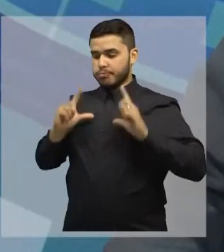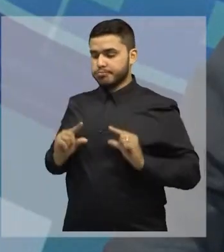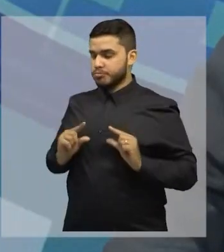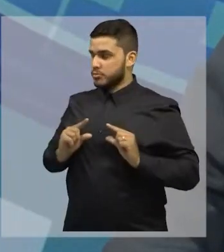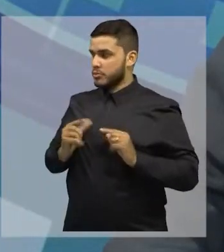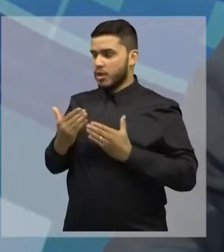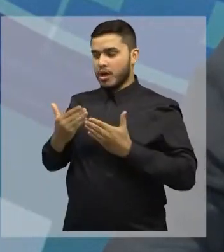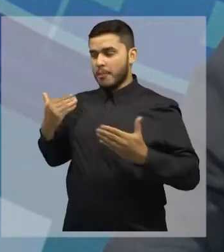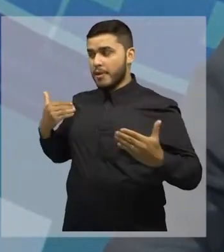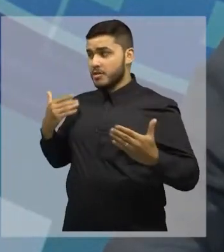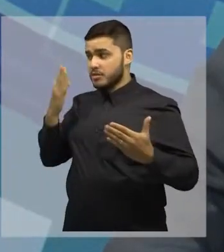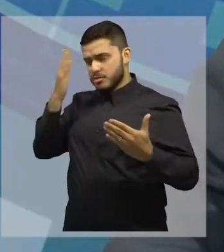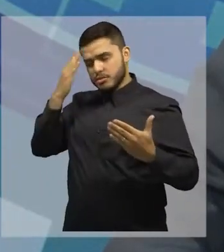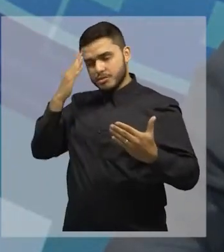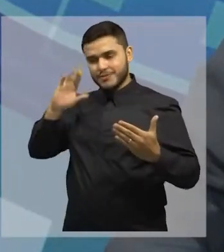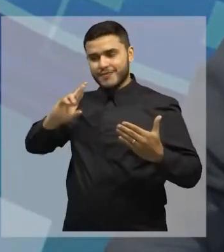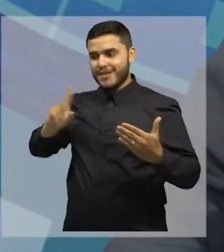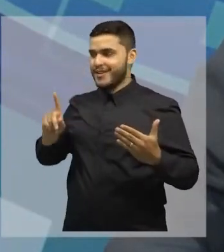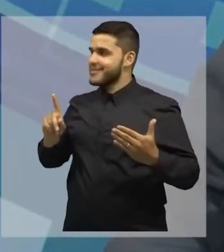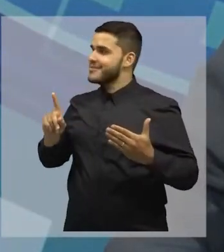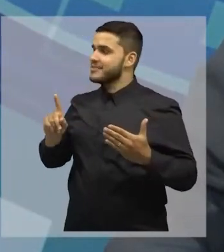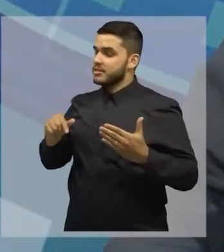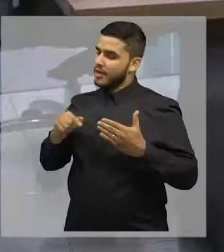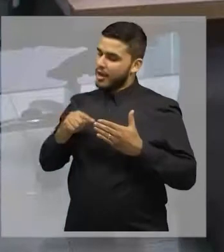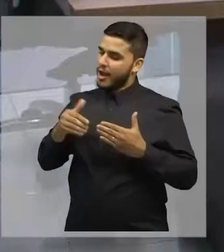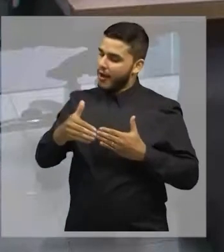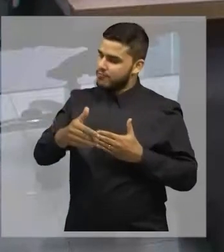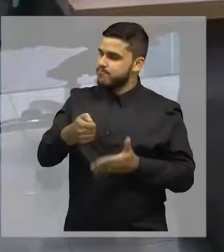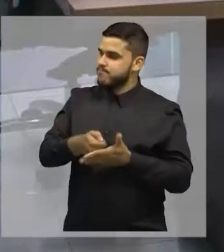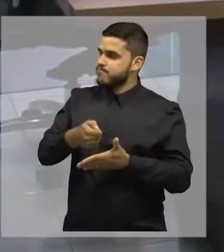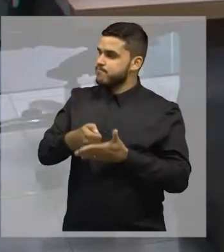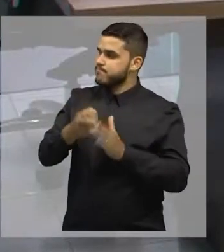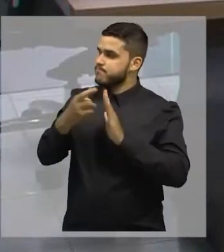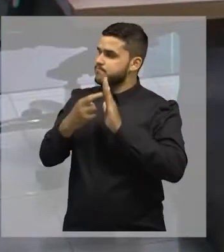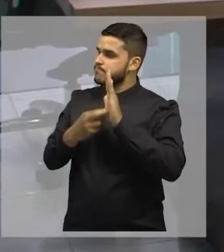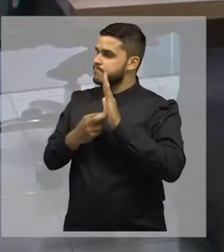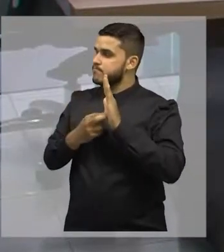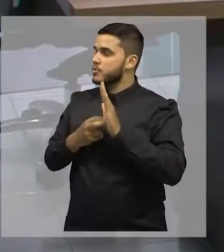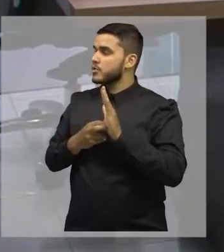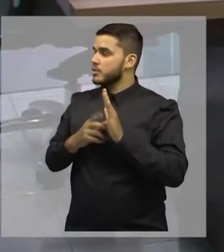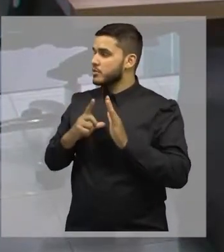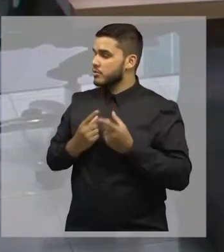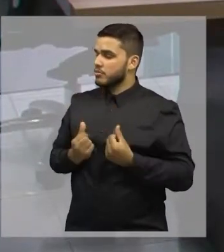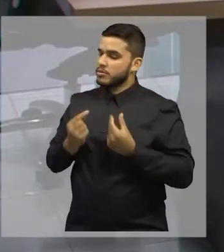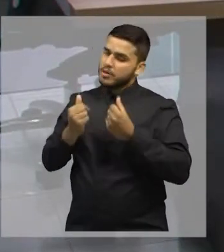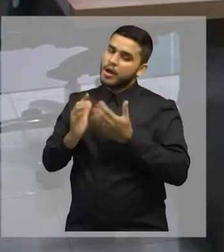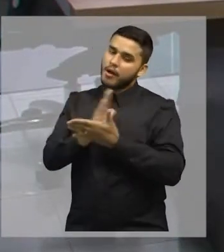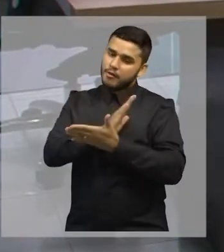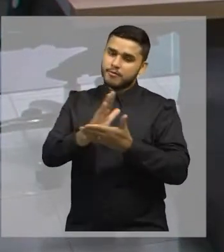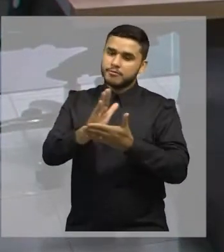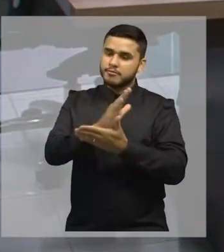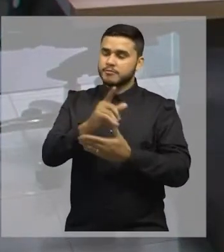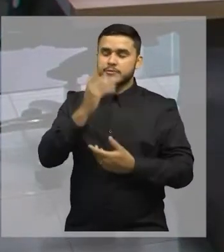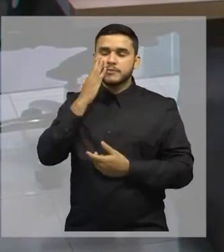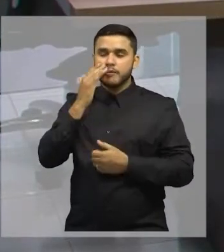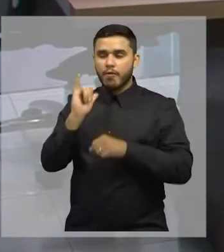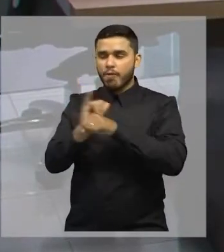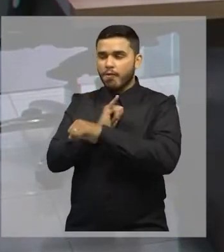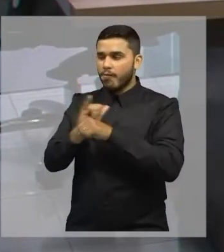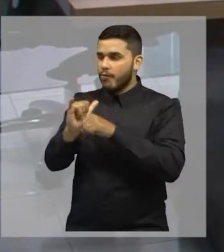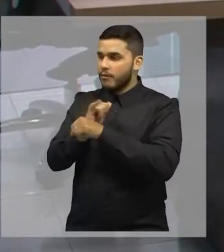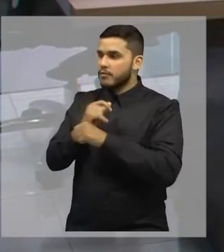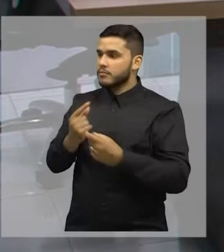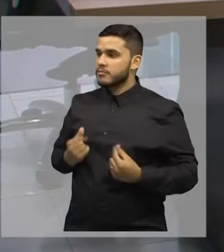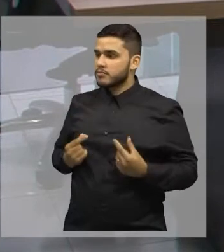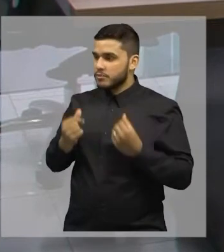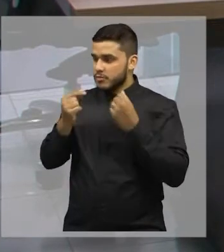aos gastos das eleições anteriores, embora existam os meios, né? Mas mesmo esses meios escusos, ou malsãs,